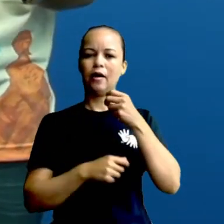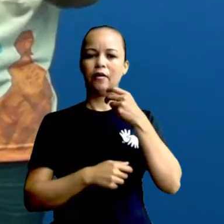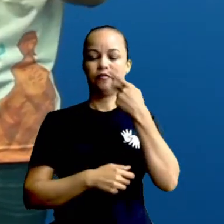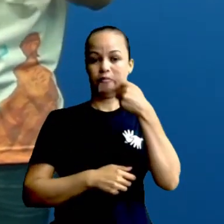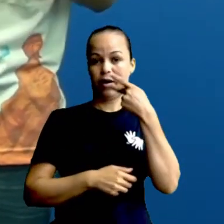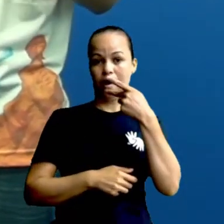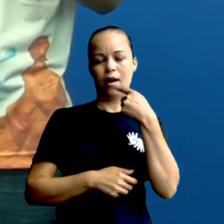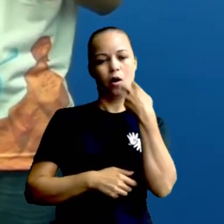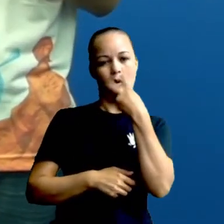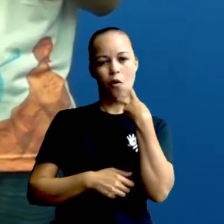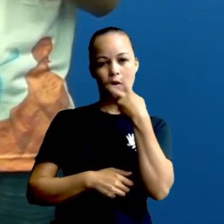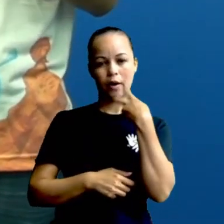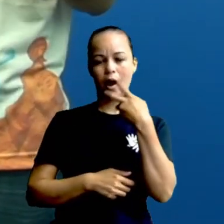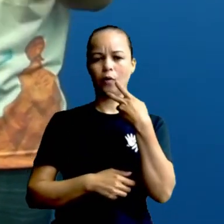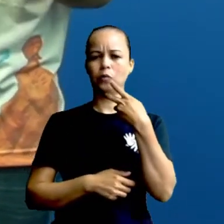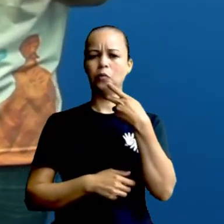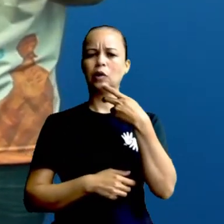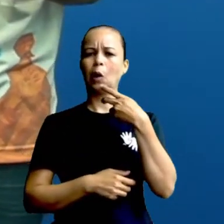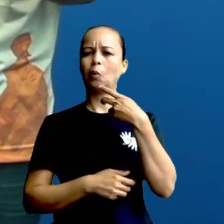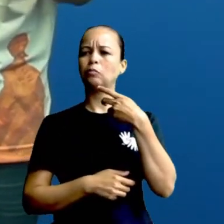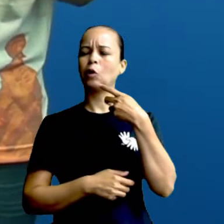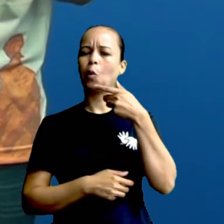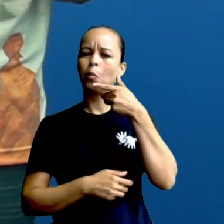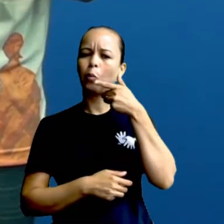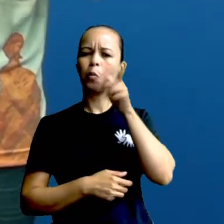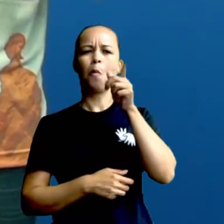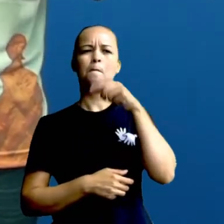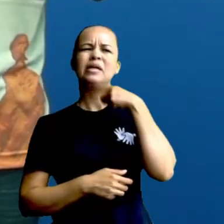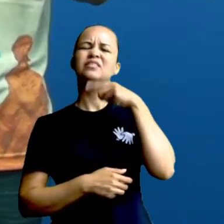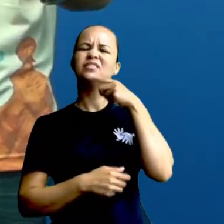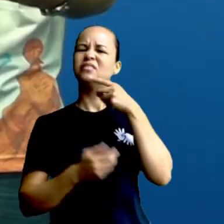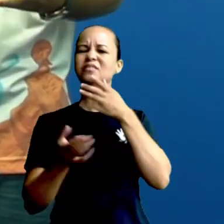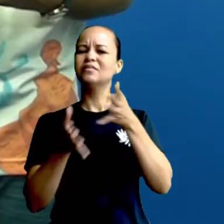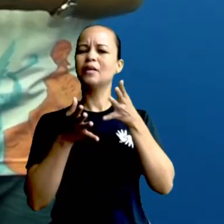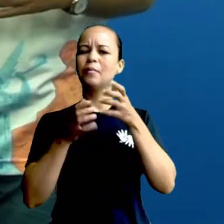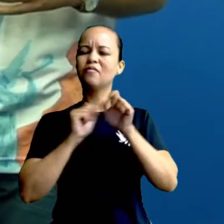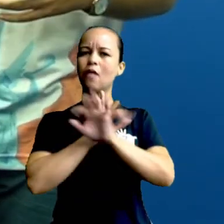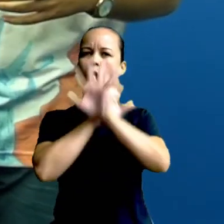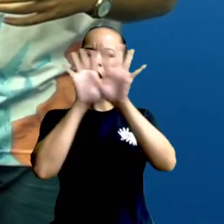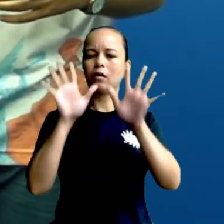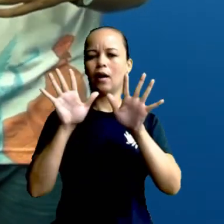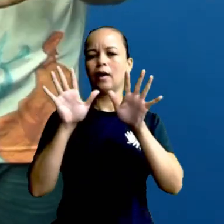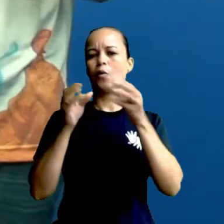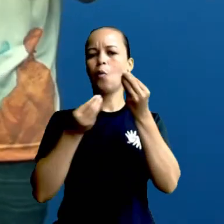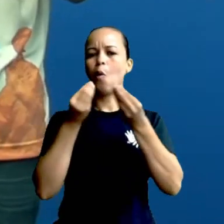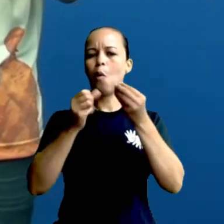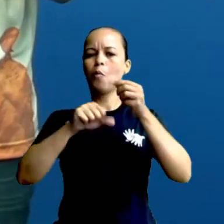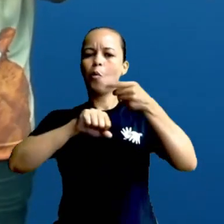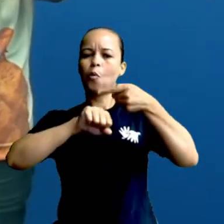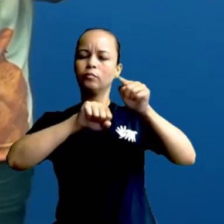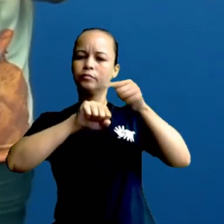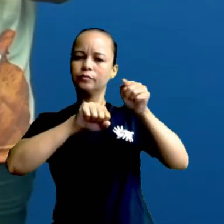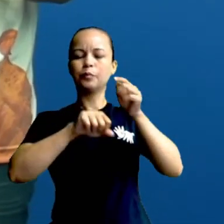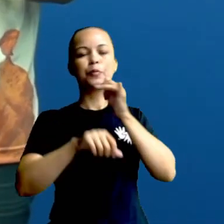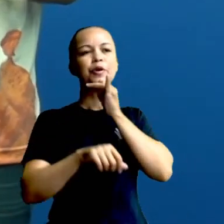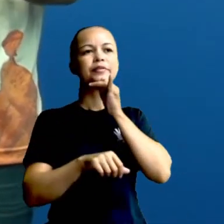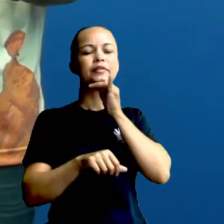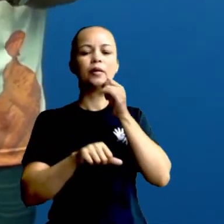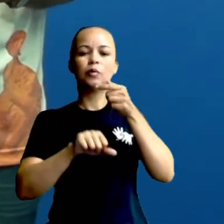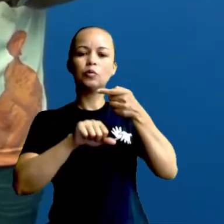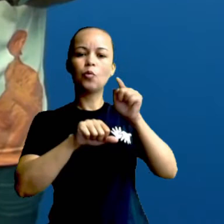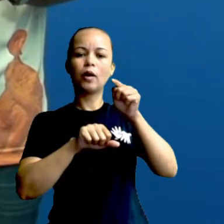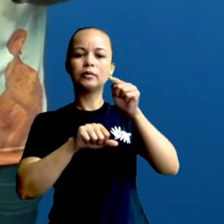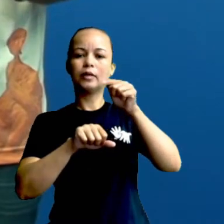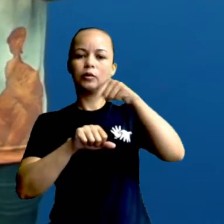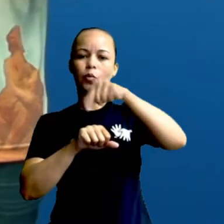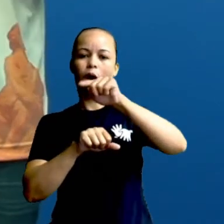menor fala nós não conseguimos perceber de forma clara como é o uso por exemplo do acento